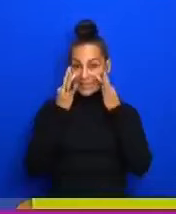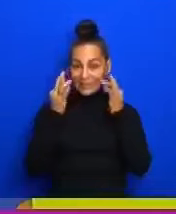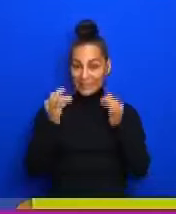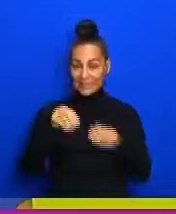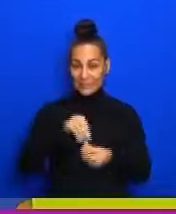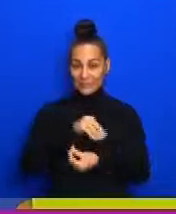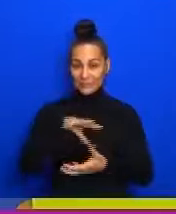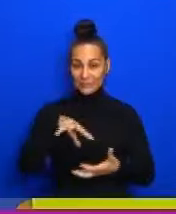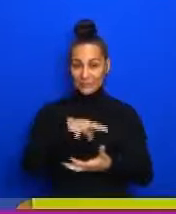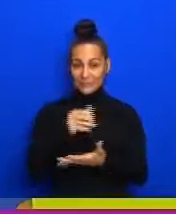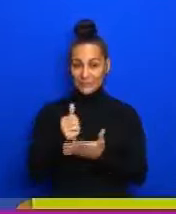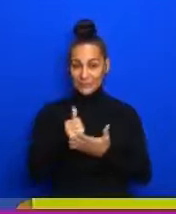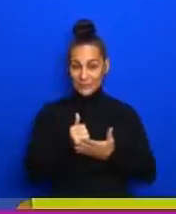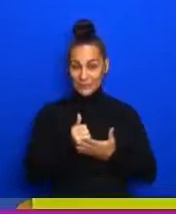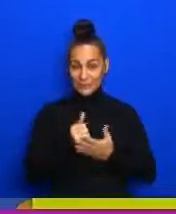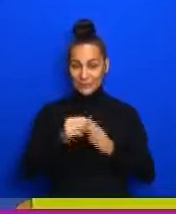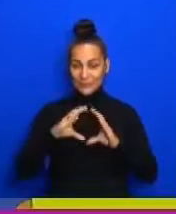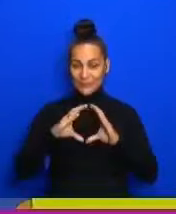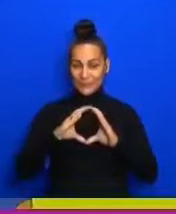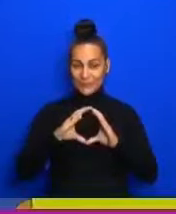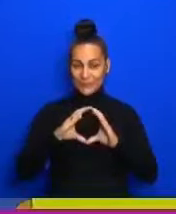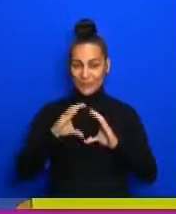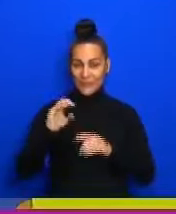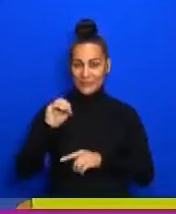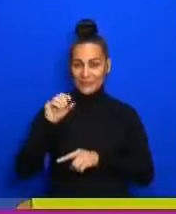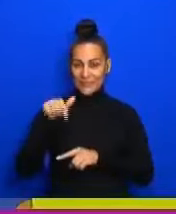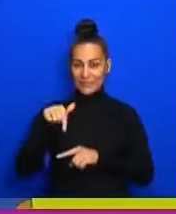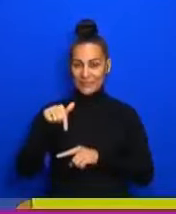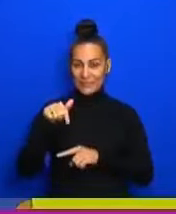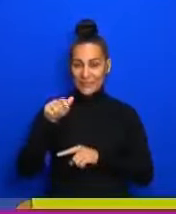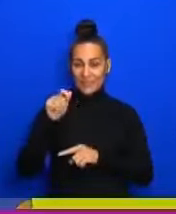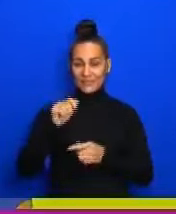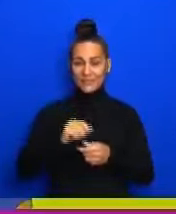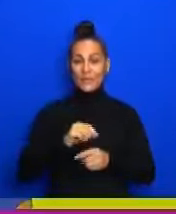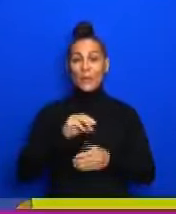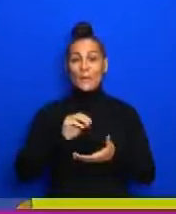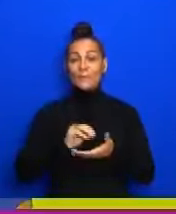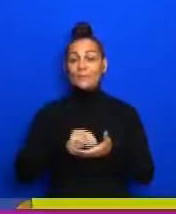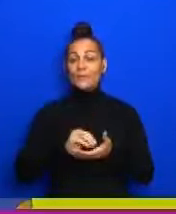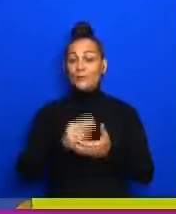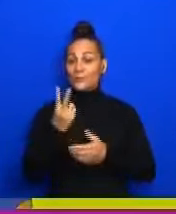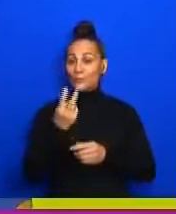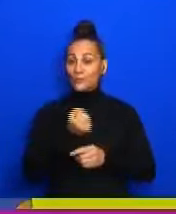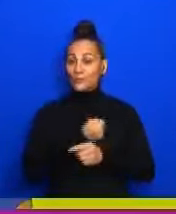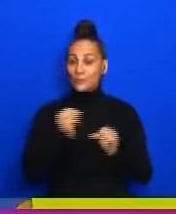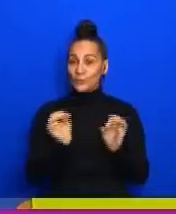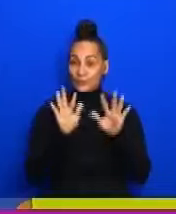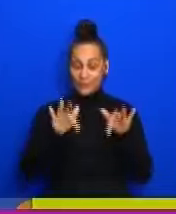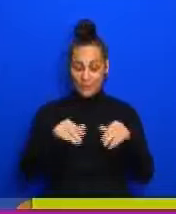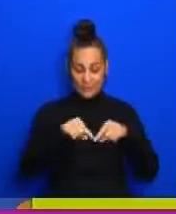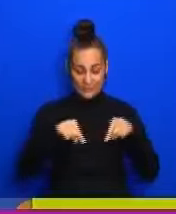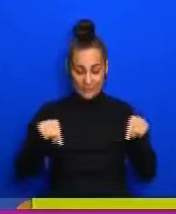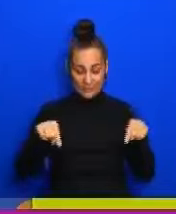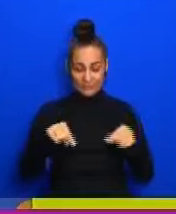Atenção, embaralhando, chegando. 07, bola preta, mais 2 números.